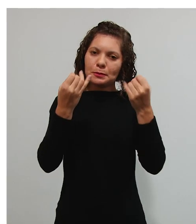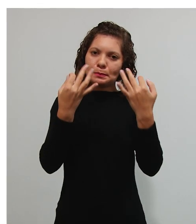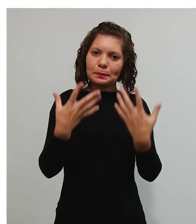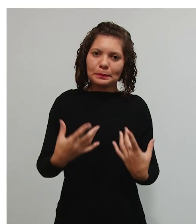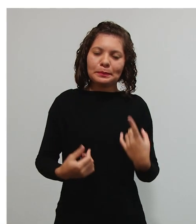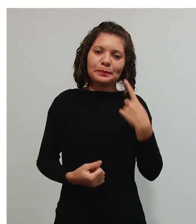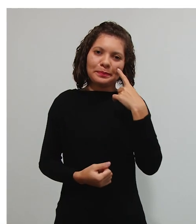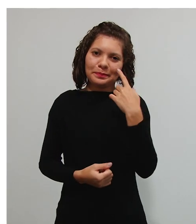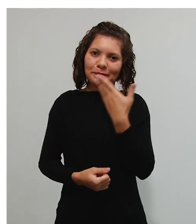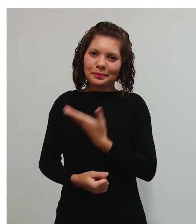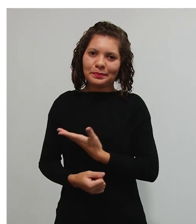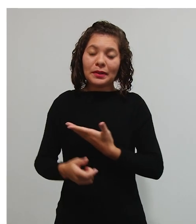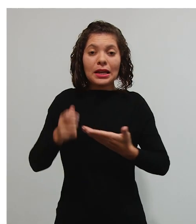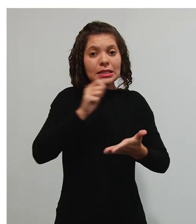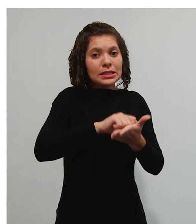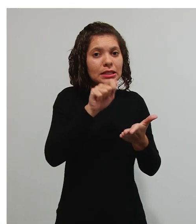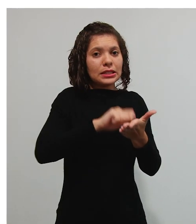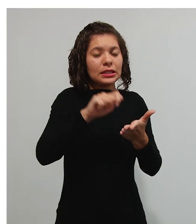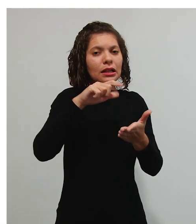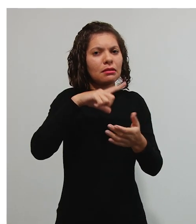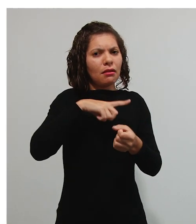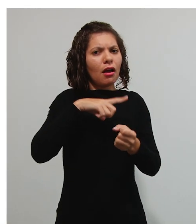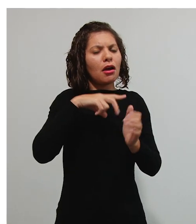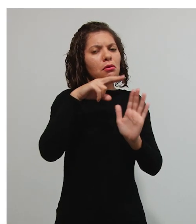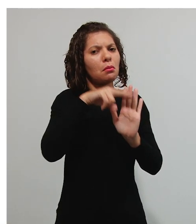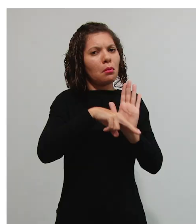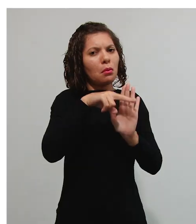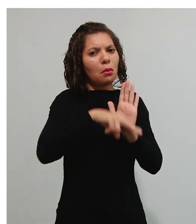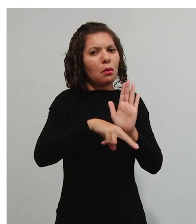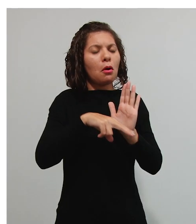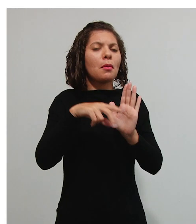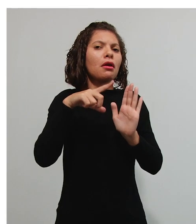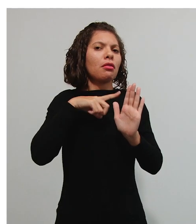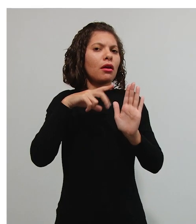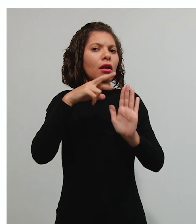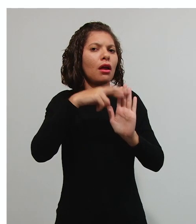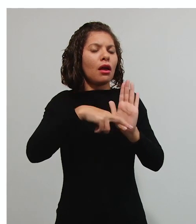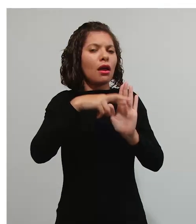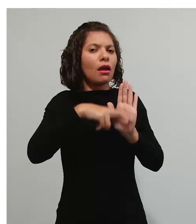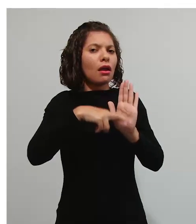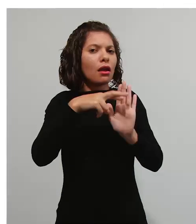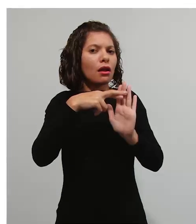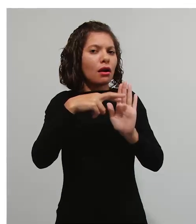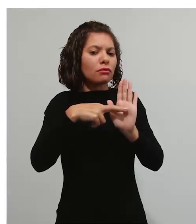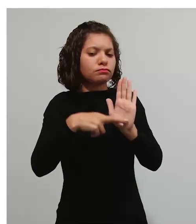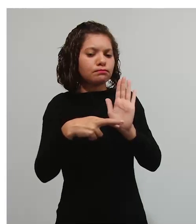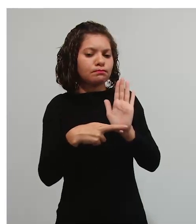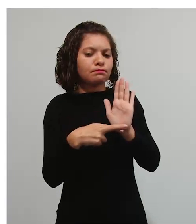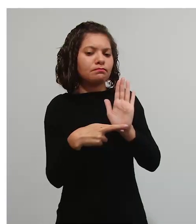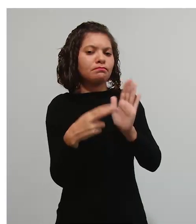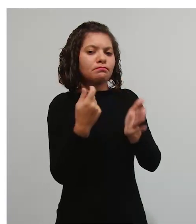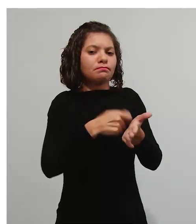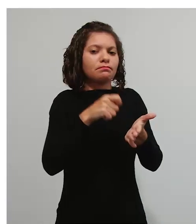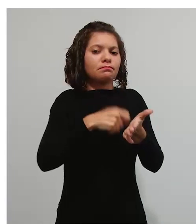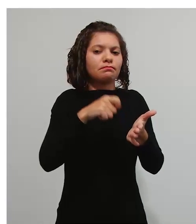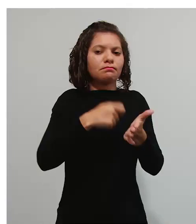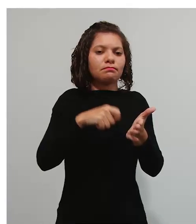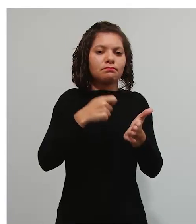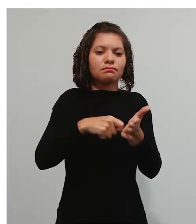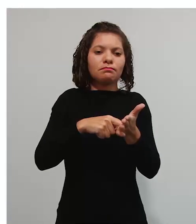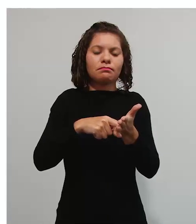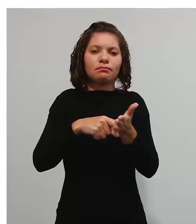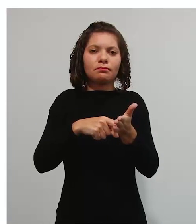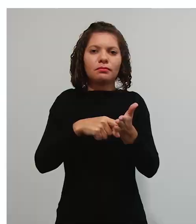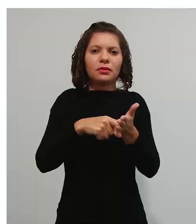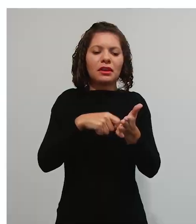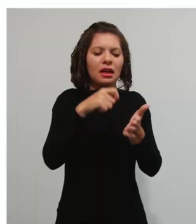a escrita tem normas próprias, tais como regras de ortografia, que evidentemente não é